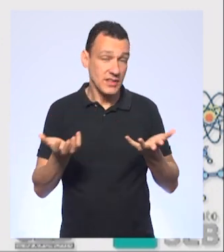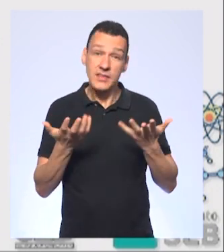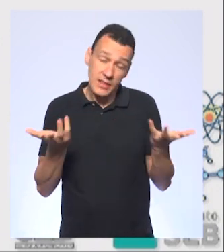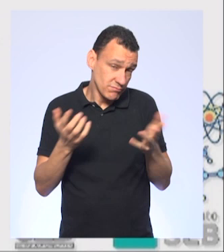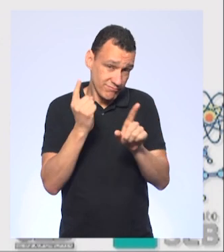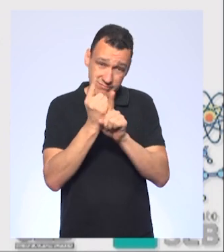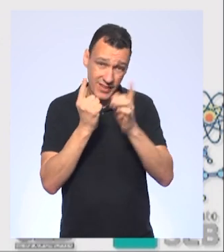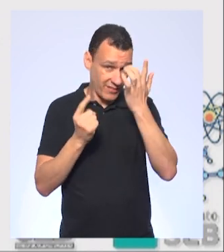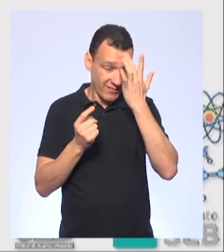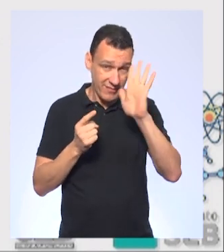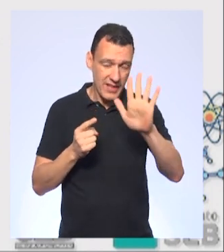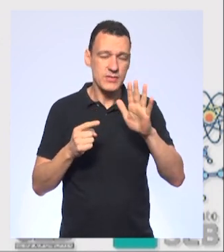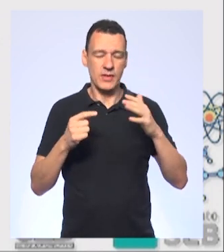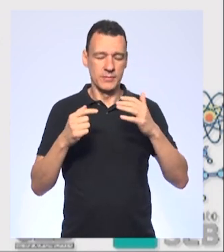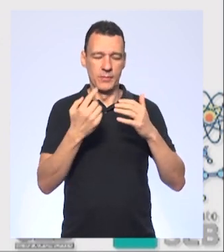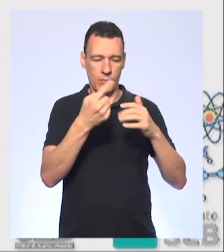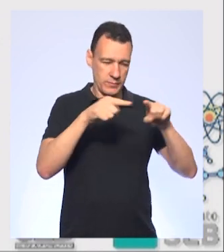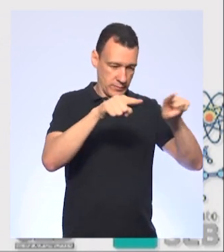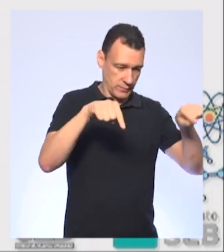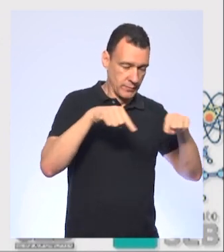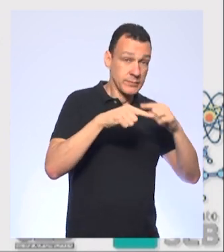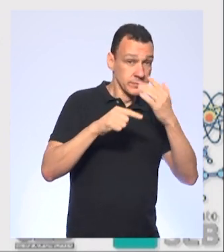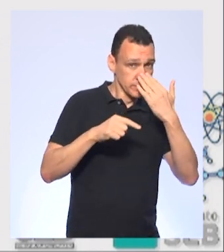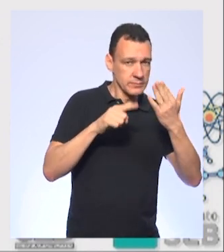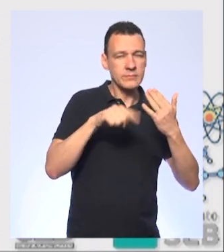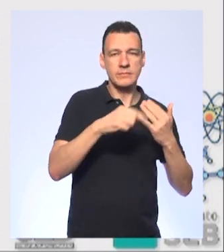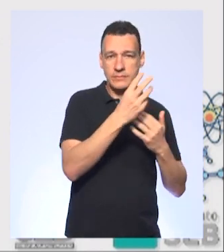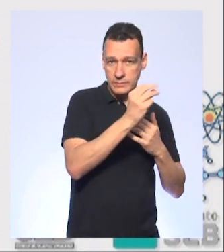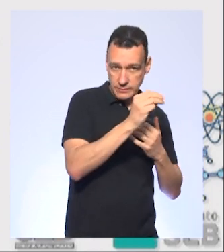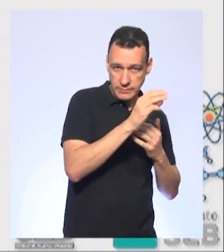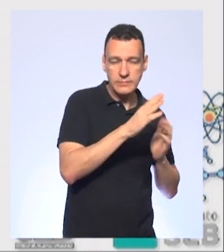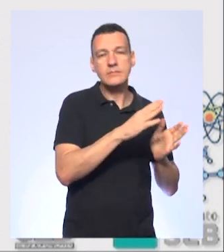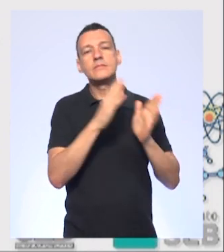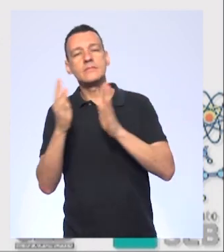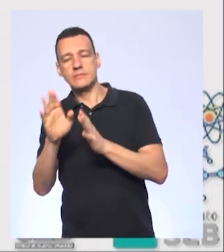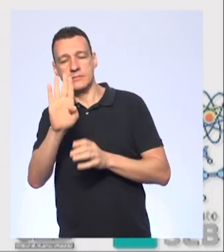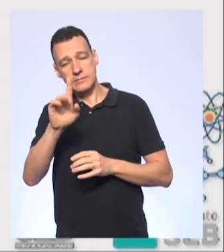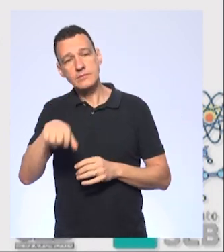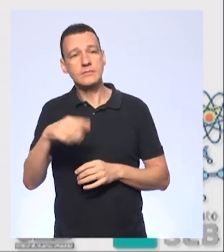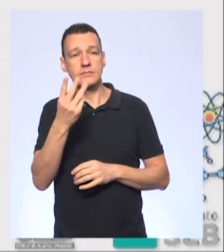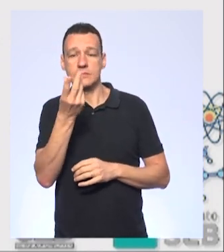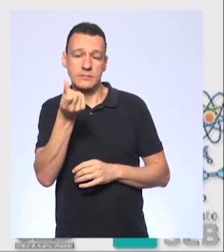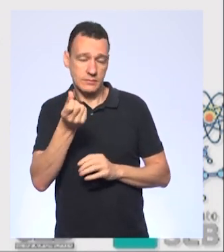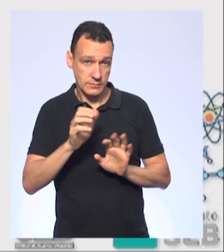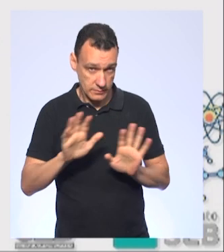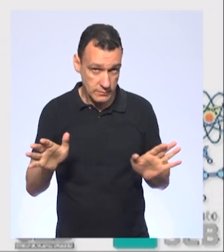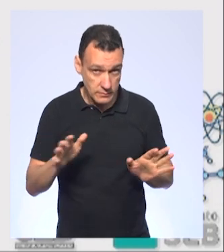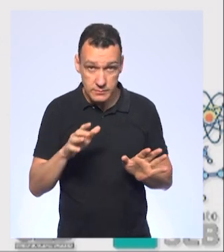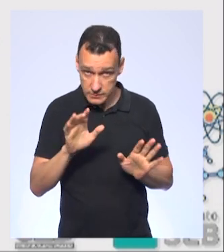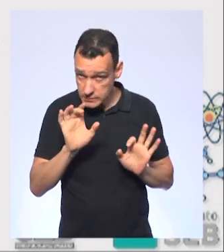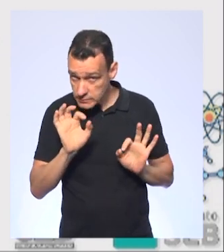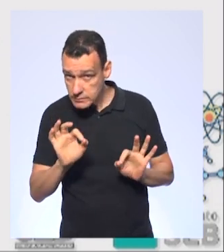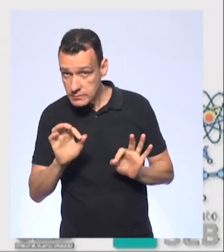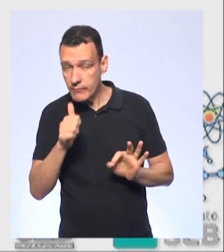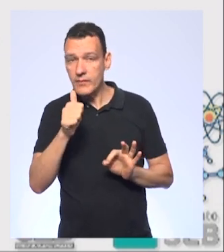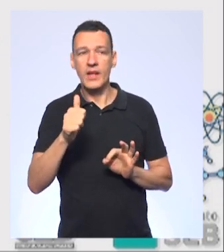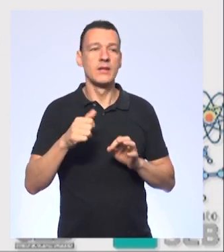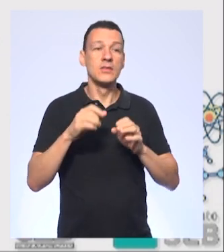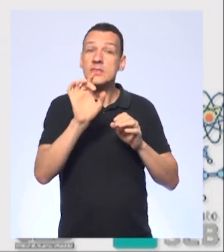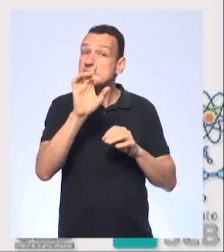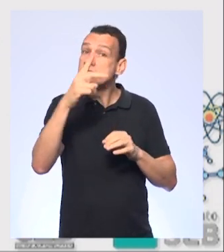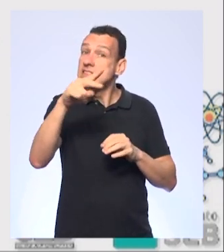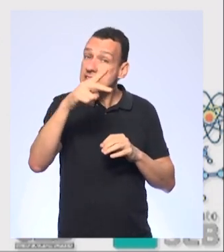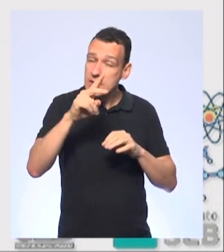A, e que a segunda frente do terreno B é 36. Deixei essa conta para você fazer aí, hein? Multiplica em cruz, isola